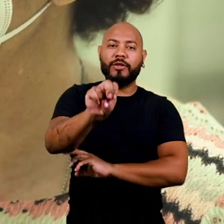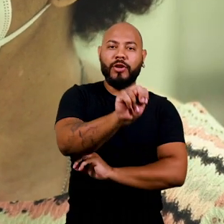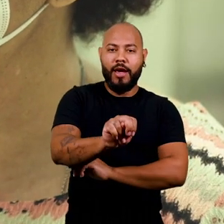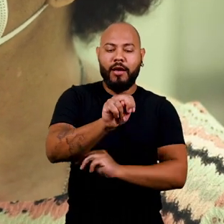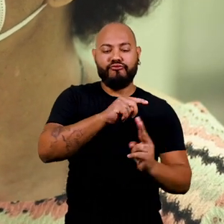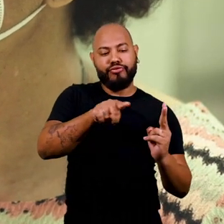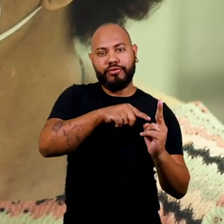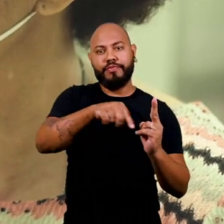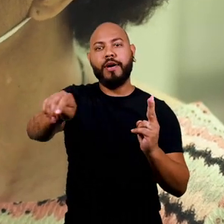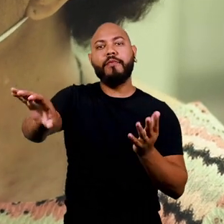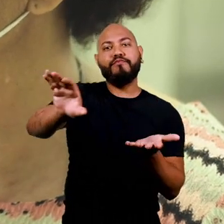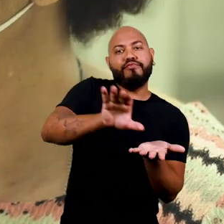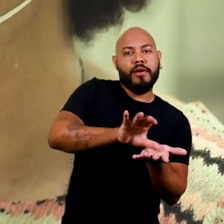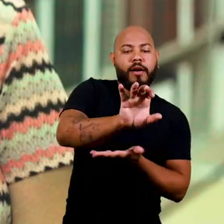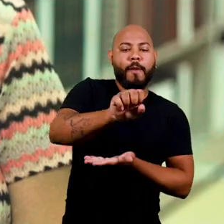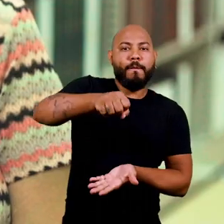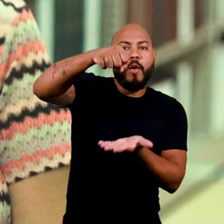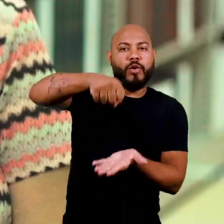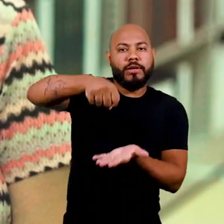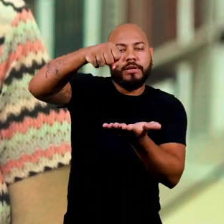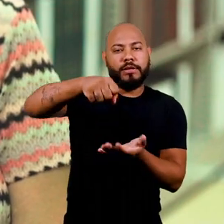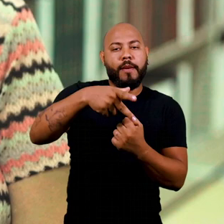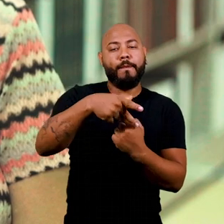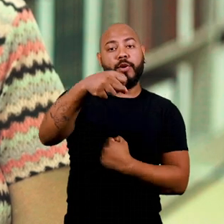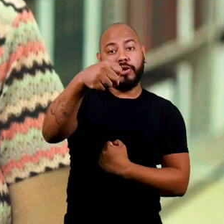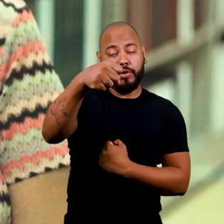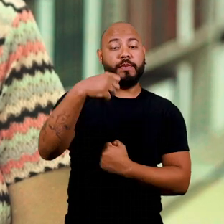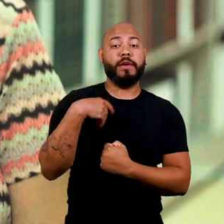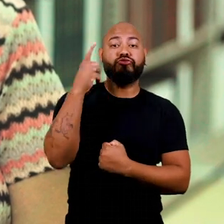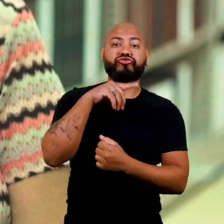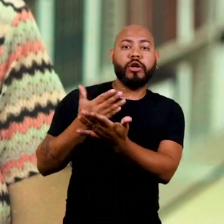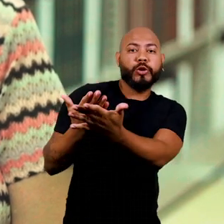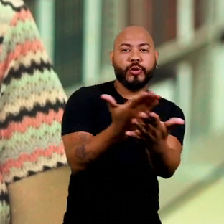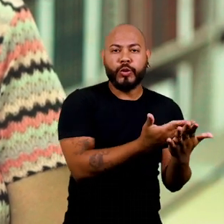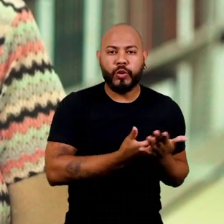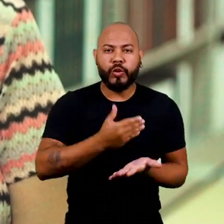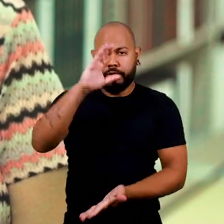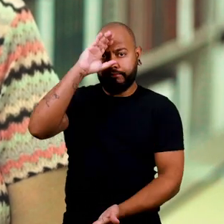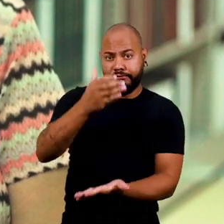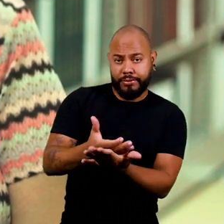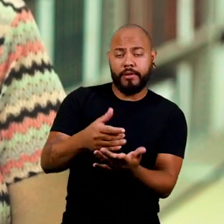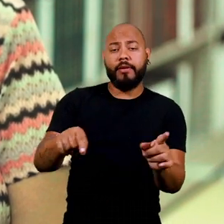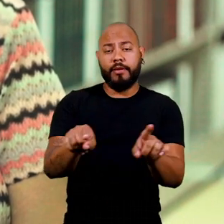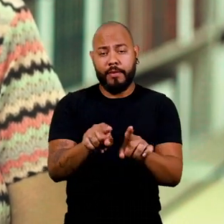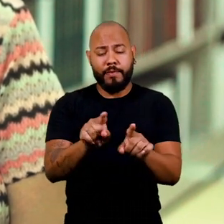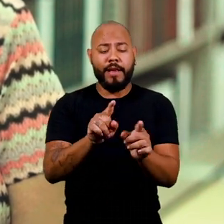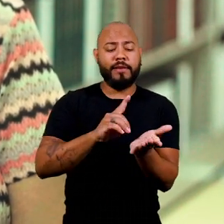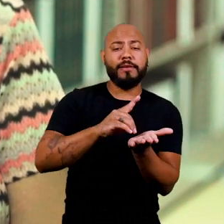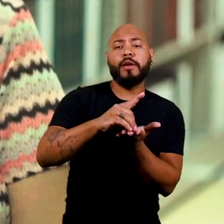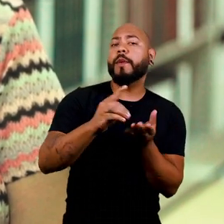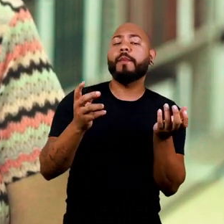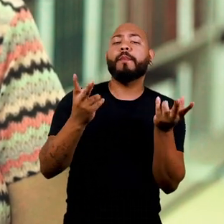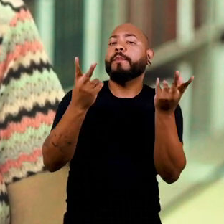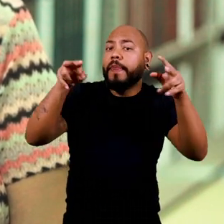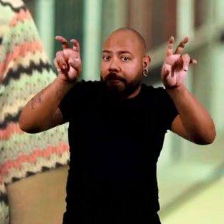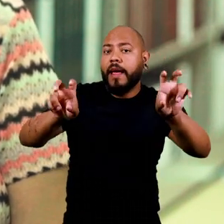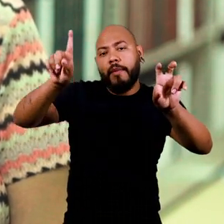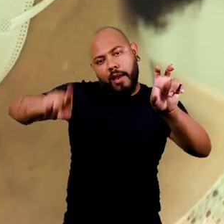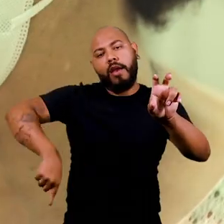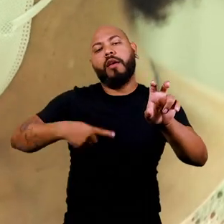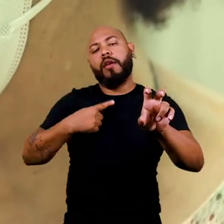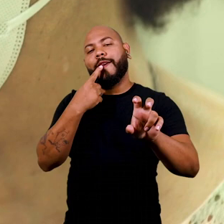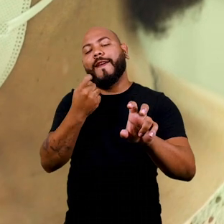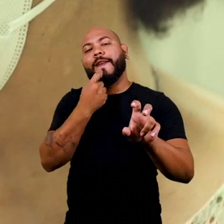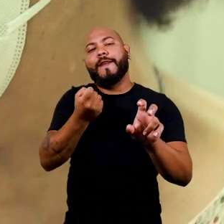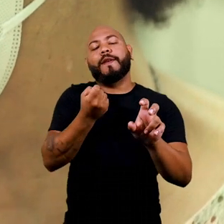de pós-graduação, no estudo para desenvolver teses e dissertações no tema doença falciforme,